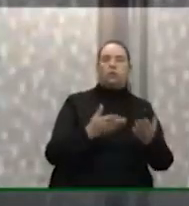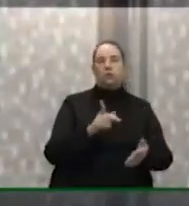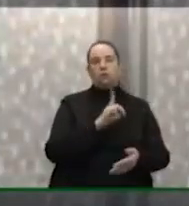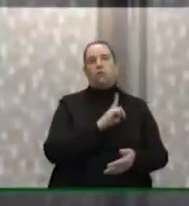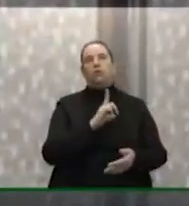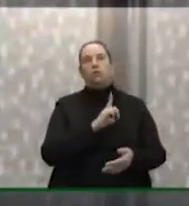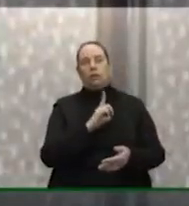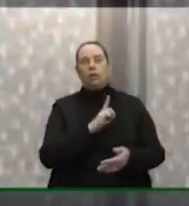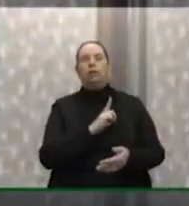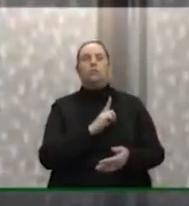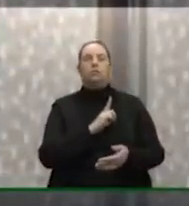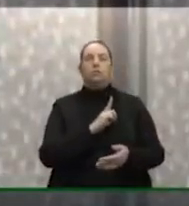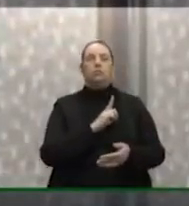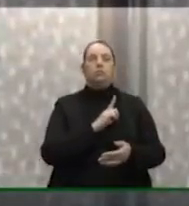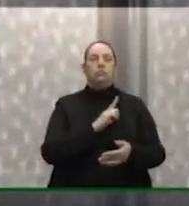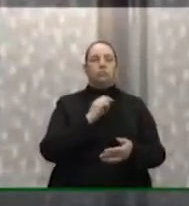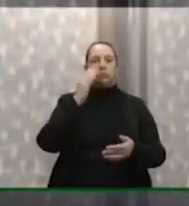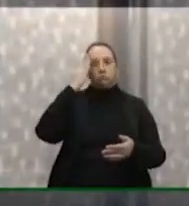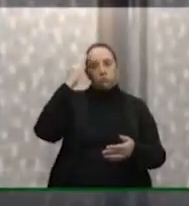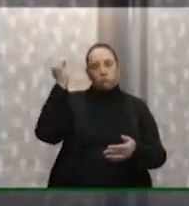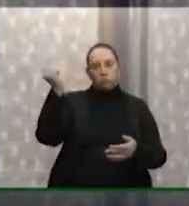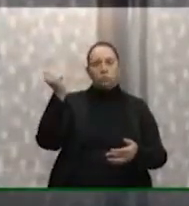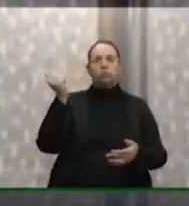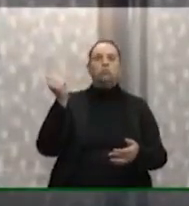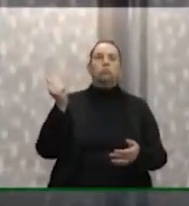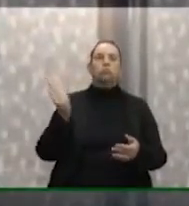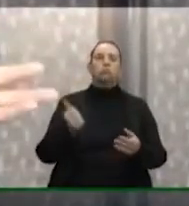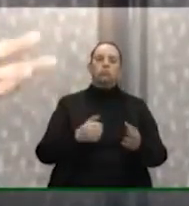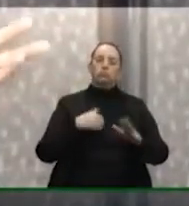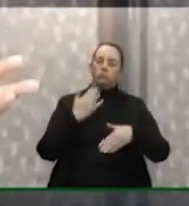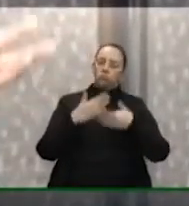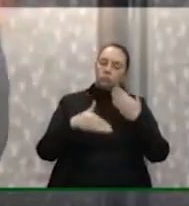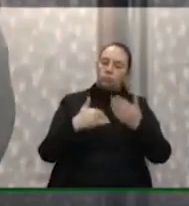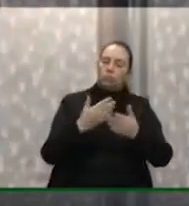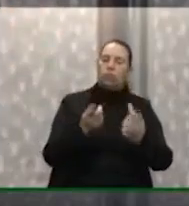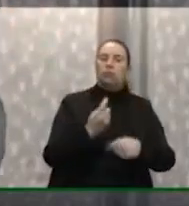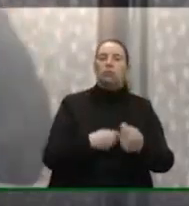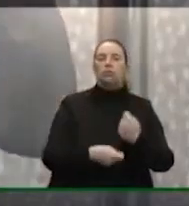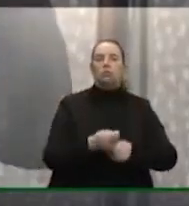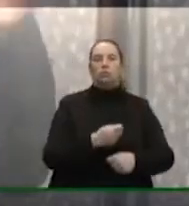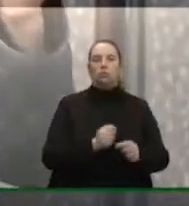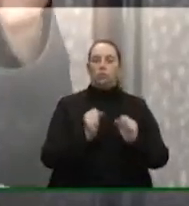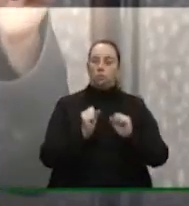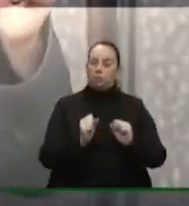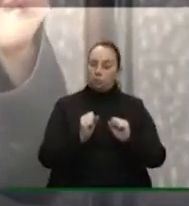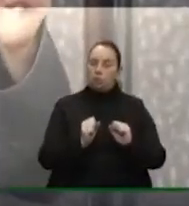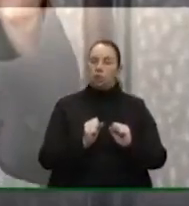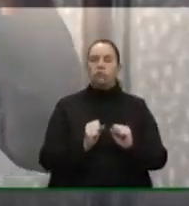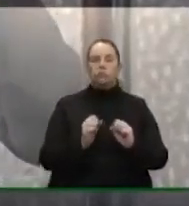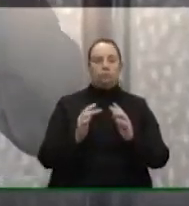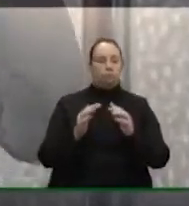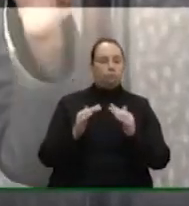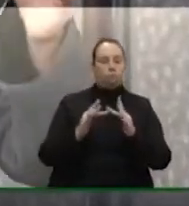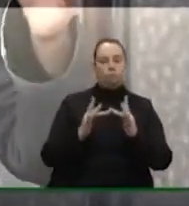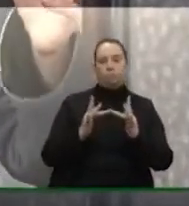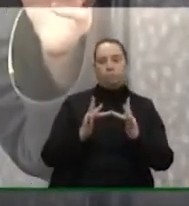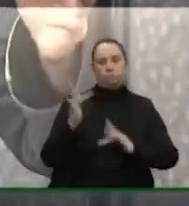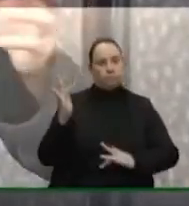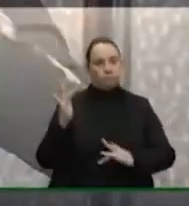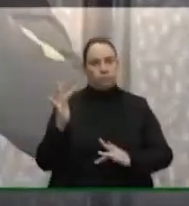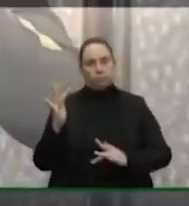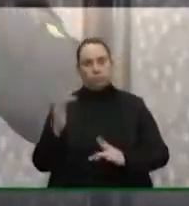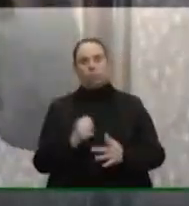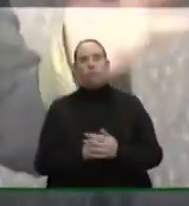vocação maravilhosa em Viamão e é possível mostrar que desenvolvimento econômico Pode não estar ligado a comer a